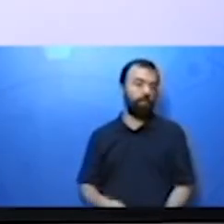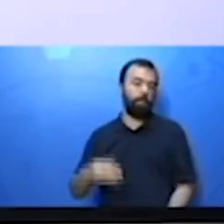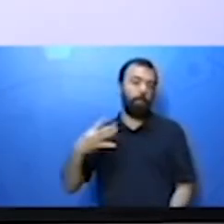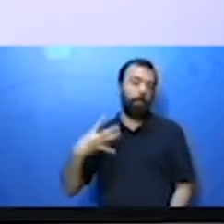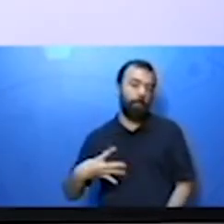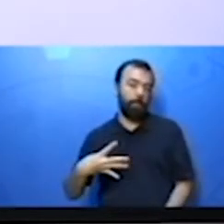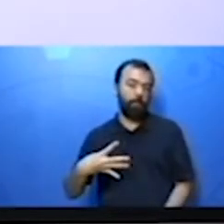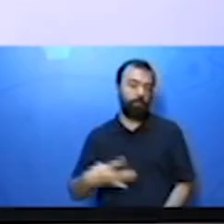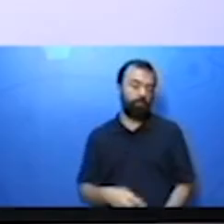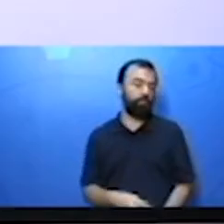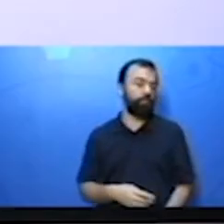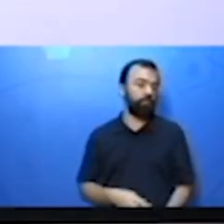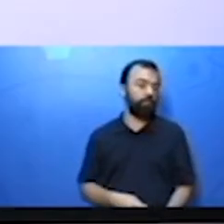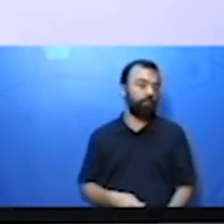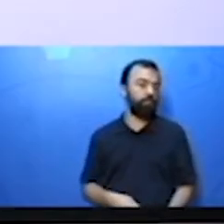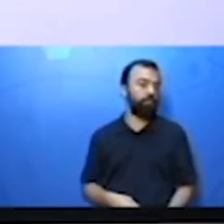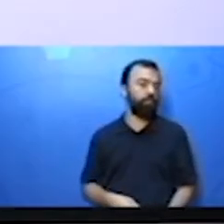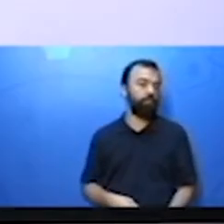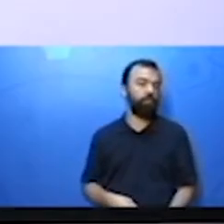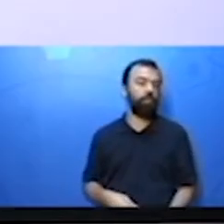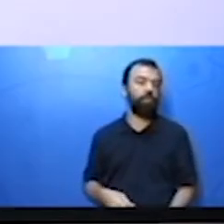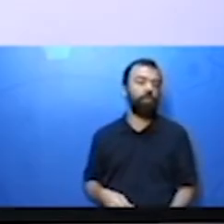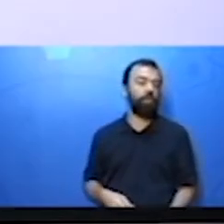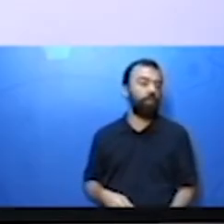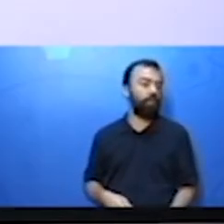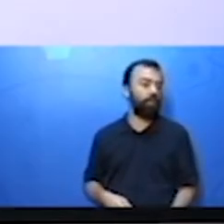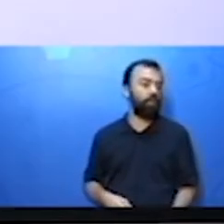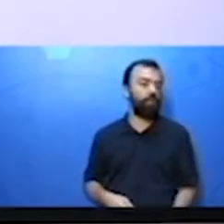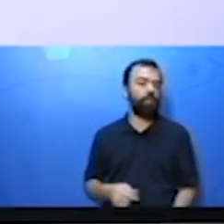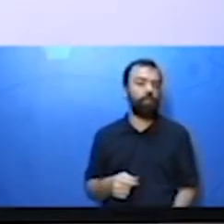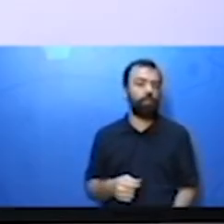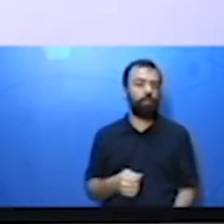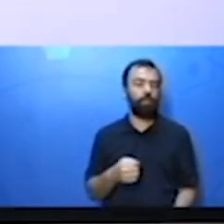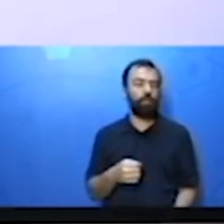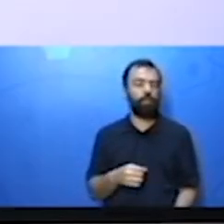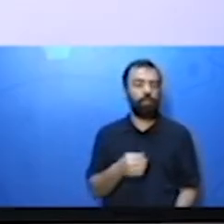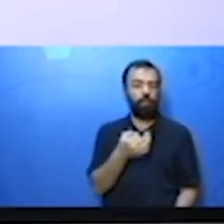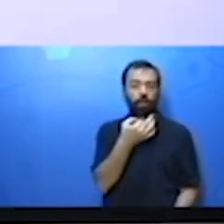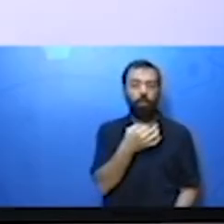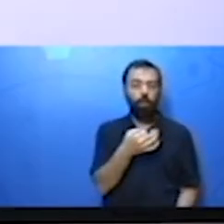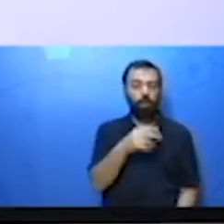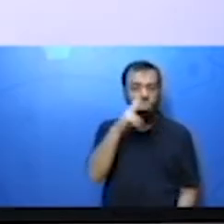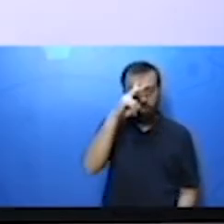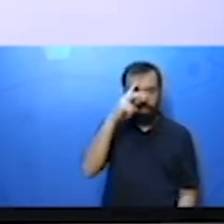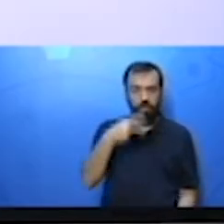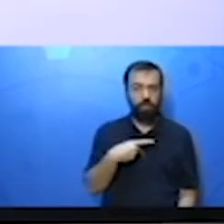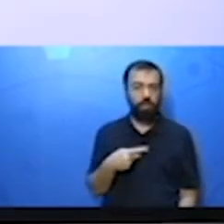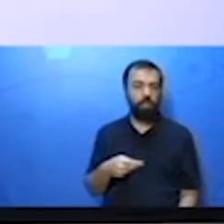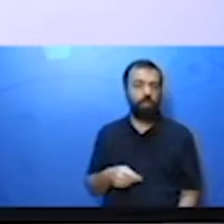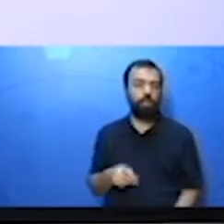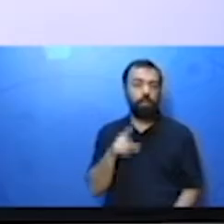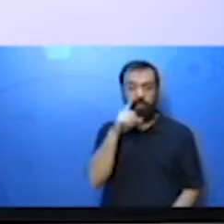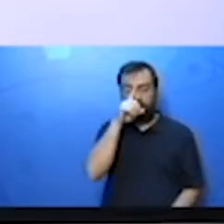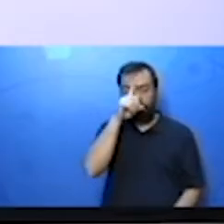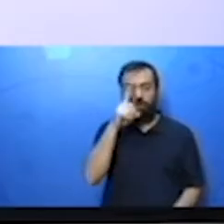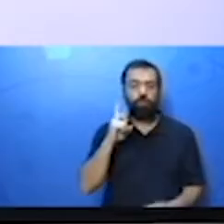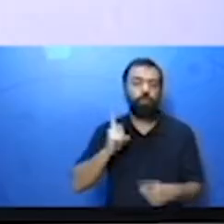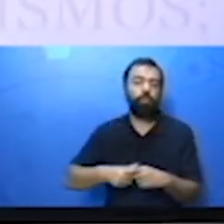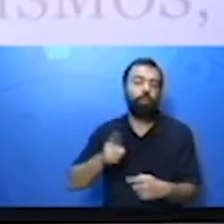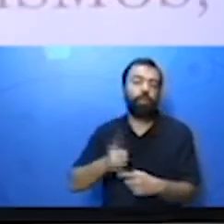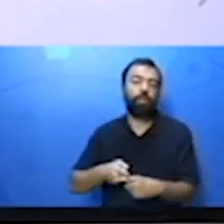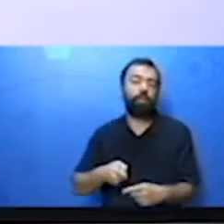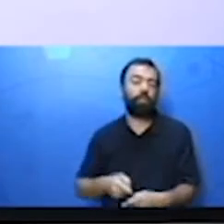4. Quais são os principais riscos da pessoa tomar remédio sem orientação médica? O que pode acontecer com ela?